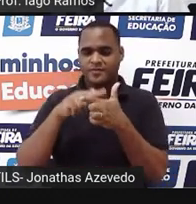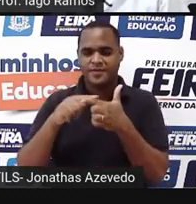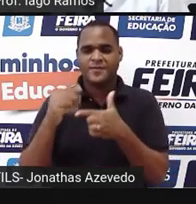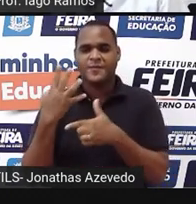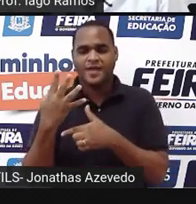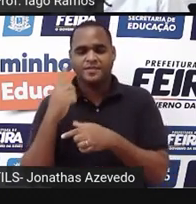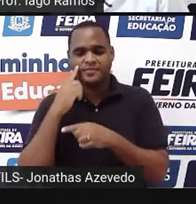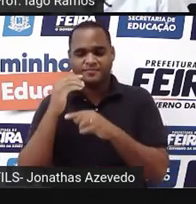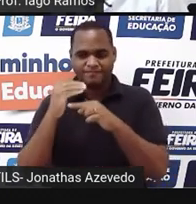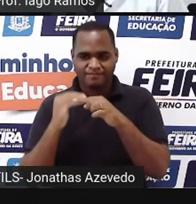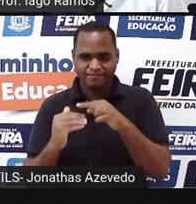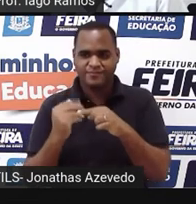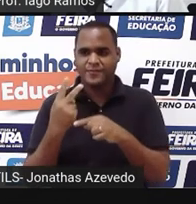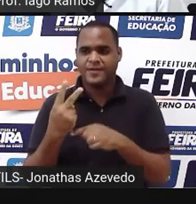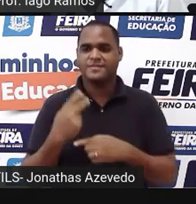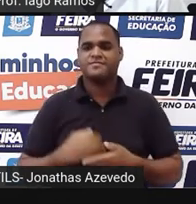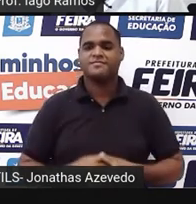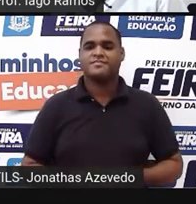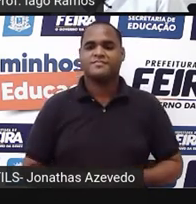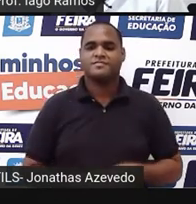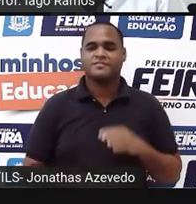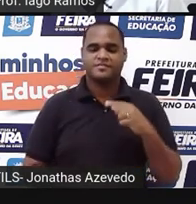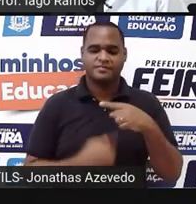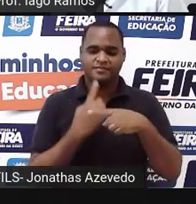na parte de baixo.